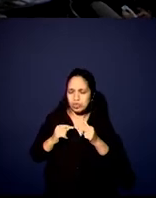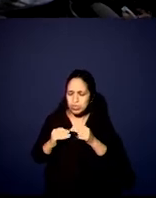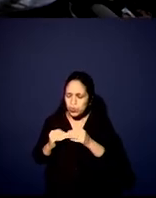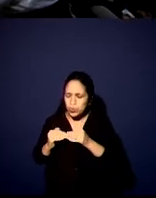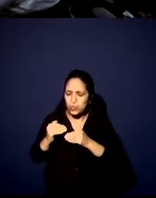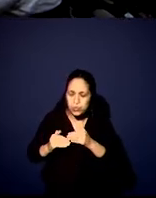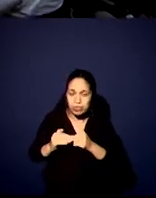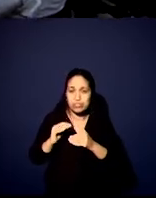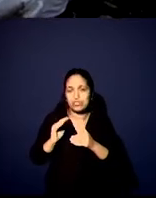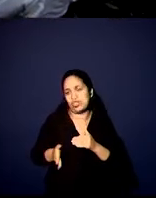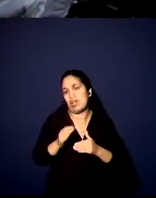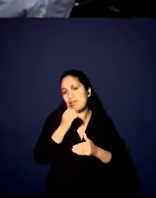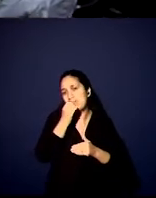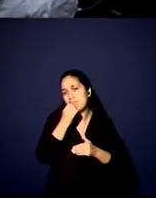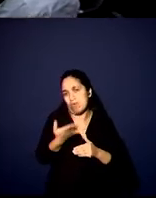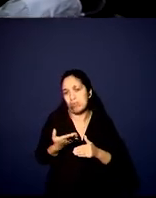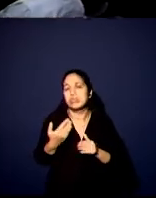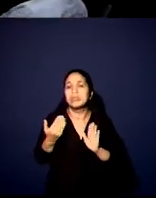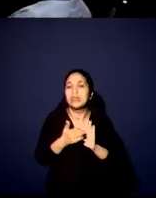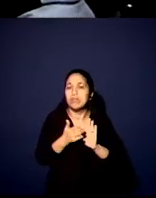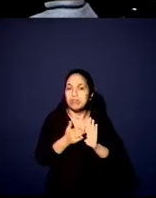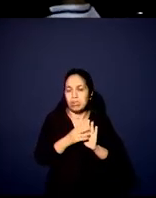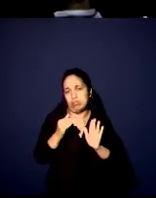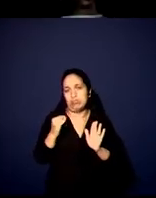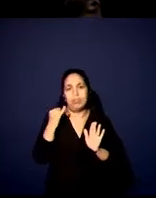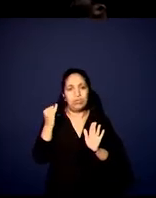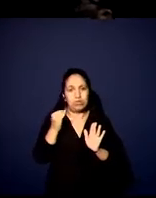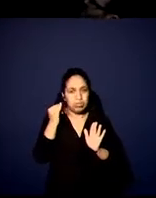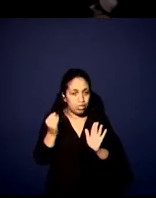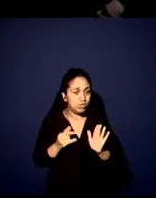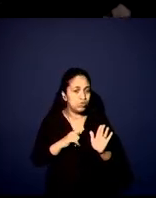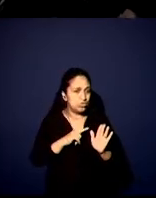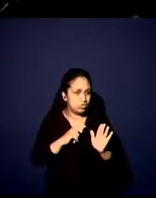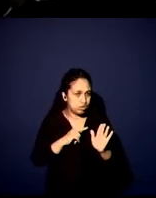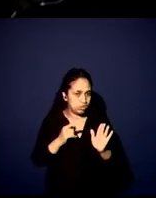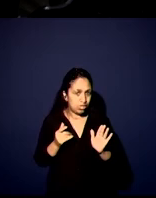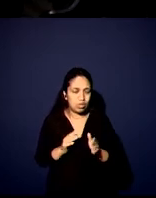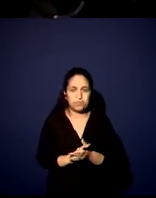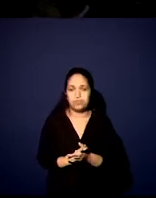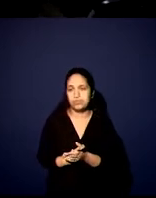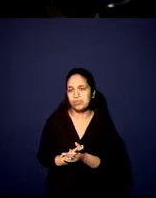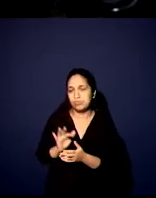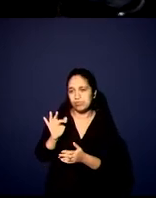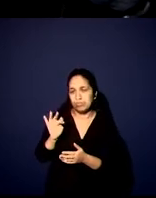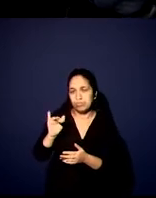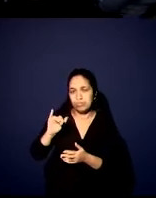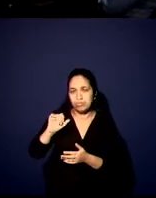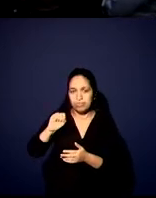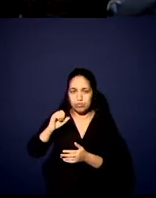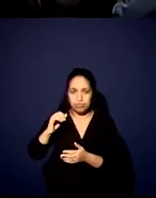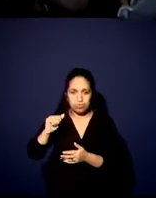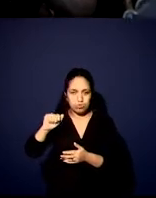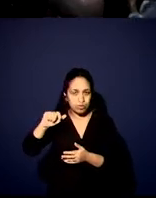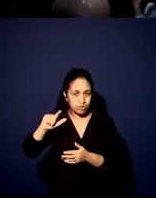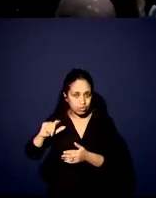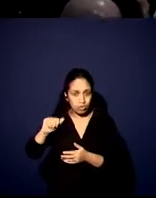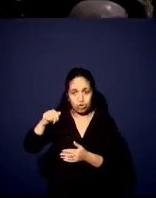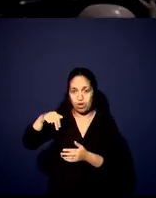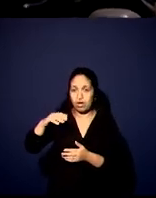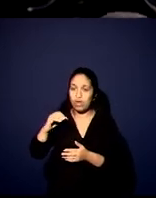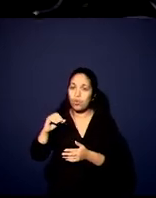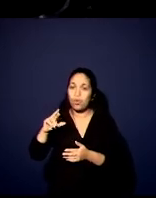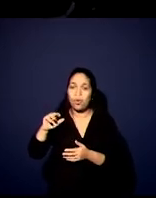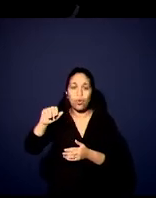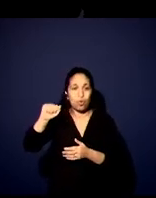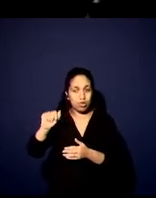significativo então nós temos pautas importantes para tratar a nova Âncora fiscal que eu não canso de dizer que o próprio Ministro